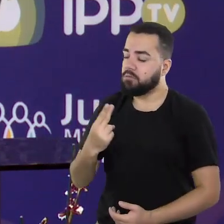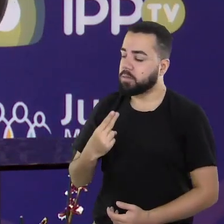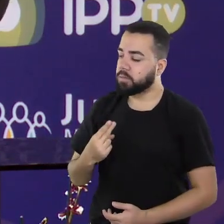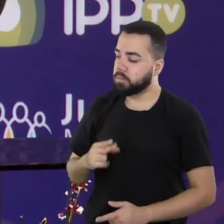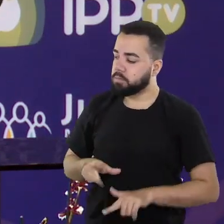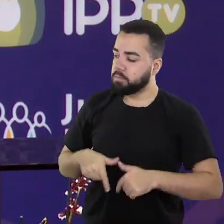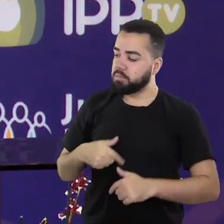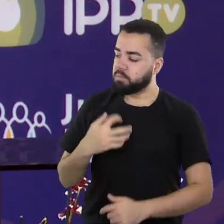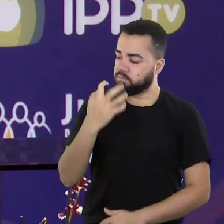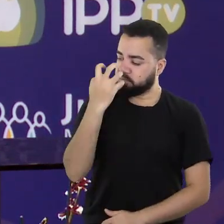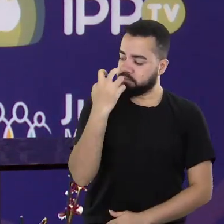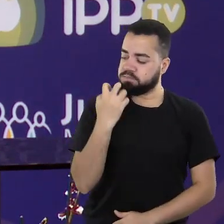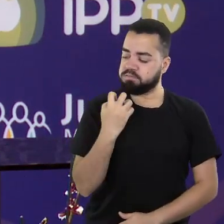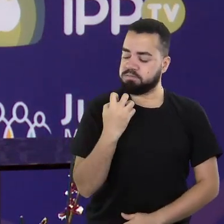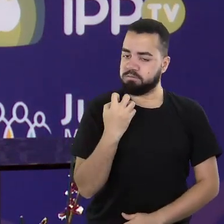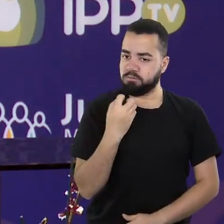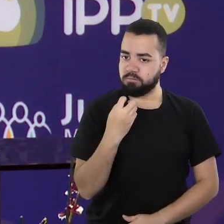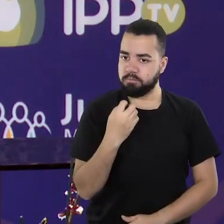de compaixão